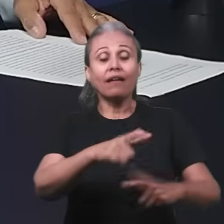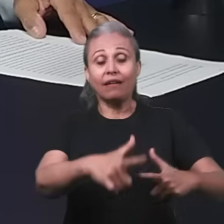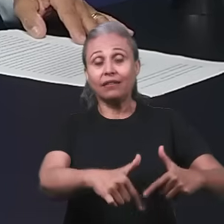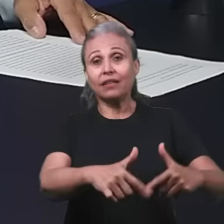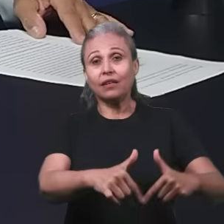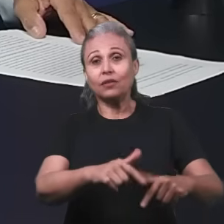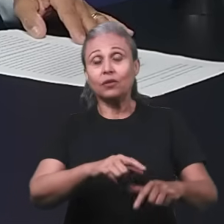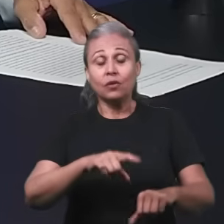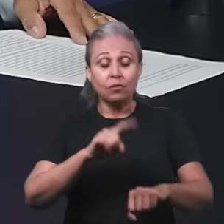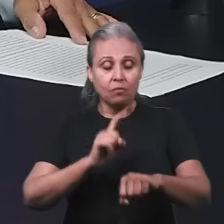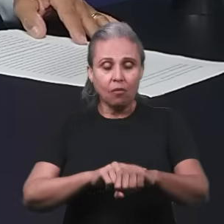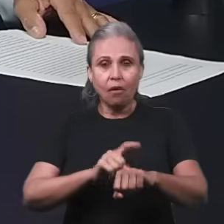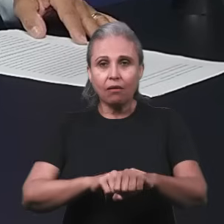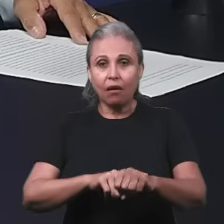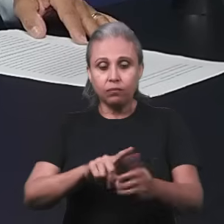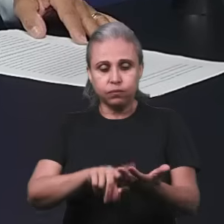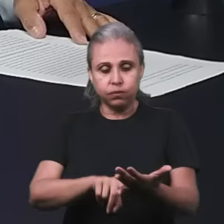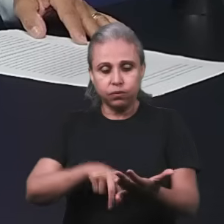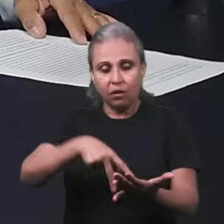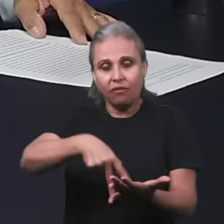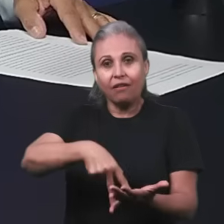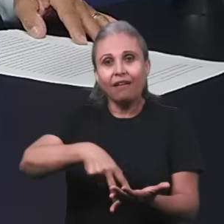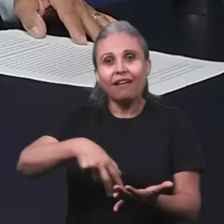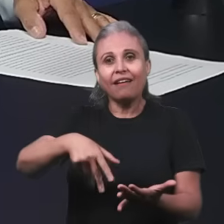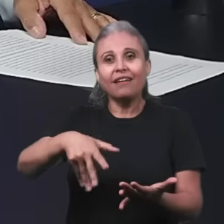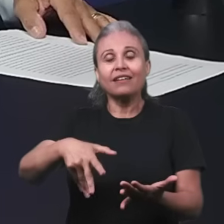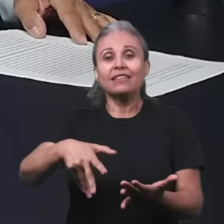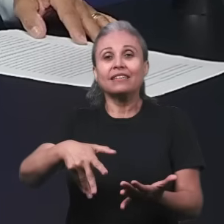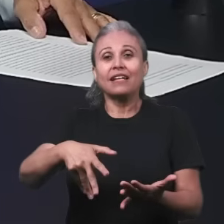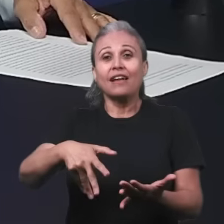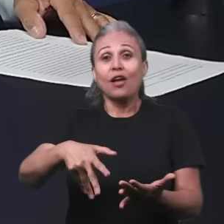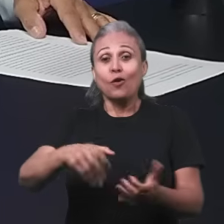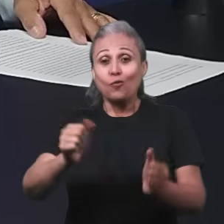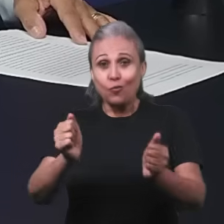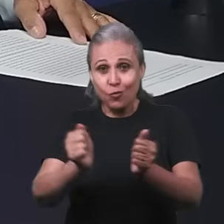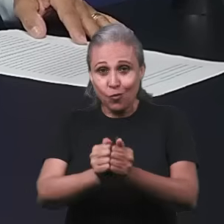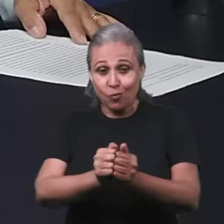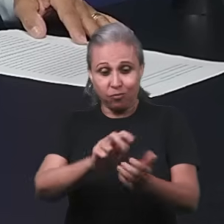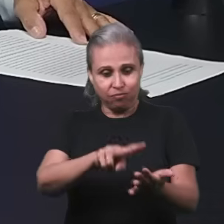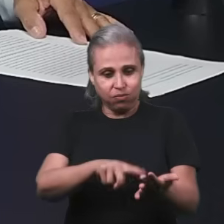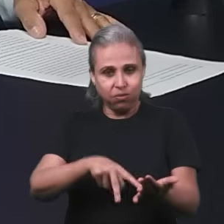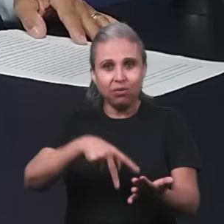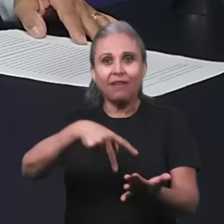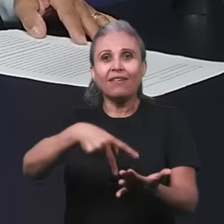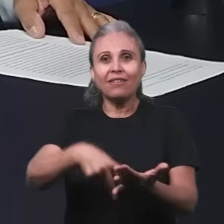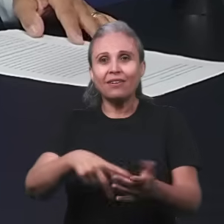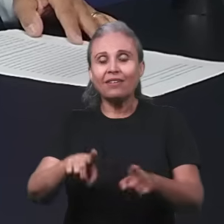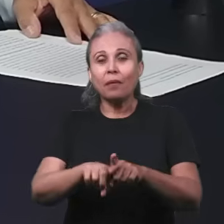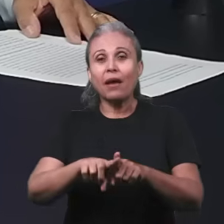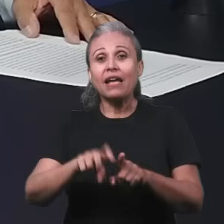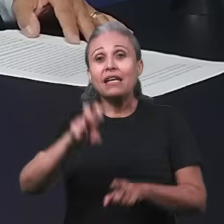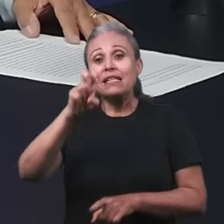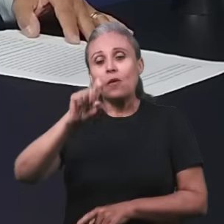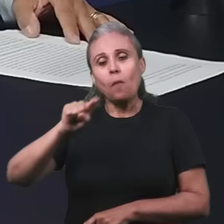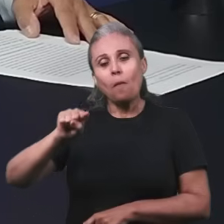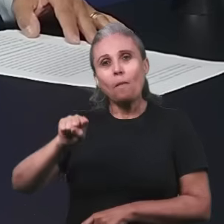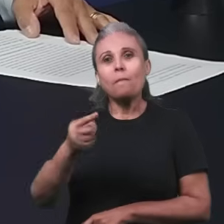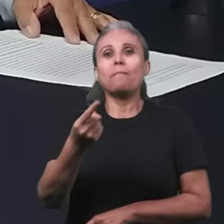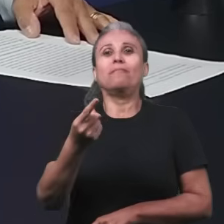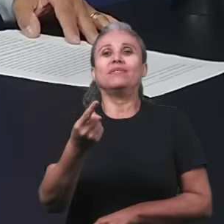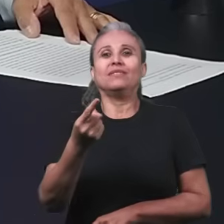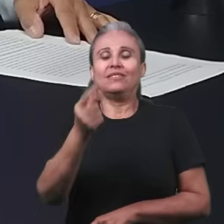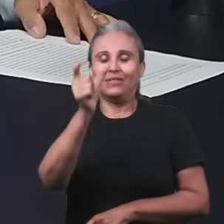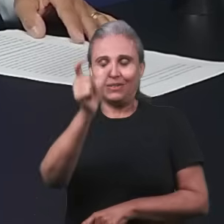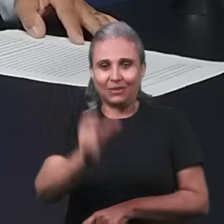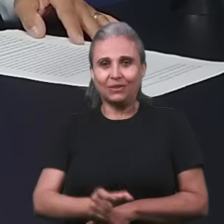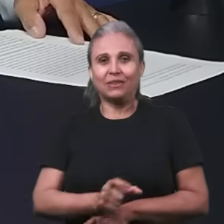e anda, junto com ele, levantaram mais 5.000 homens. Glória a Deus. Aquele Isso foi um mesmo. sinal extraordinário. Antes de